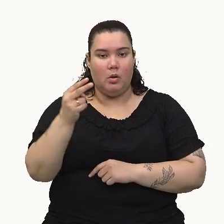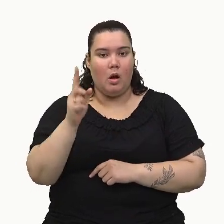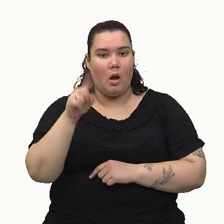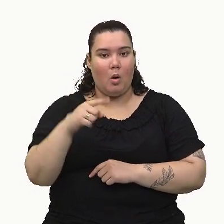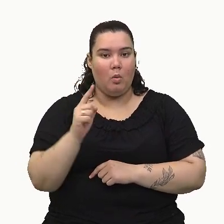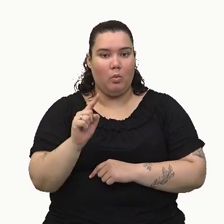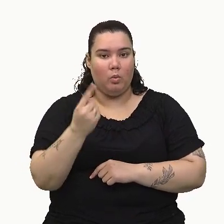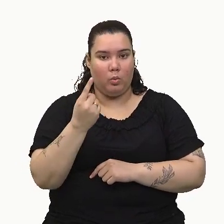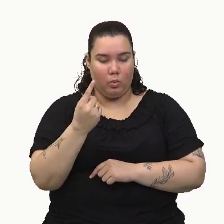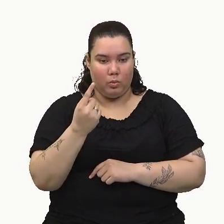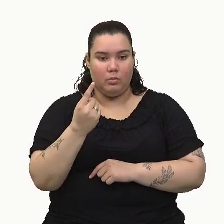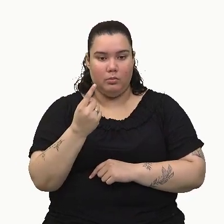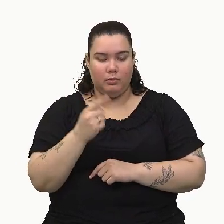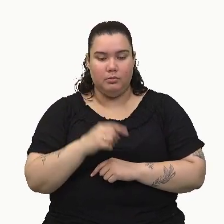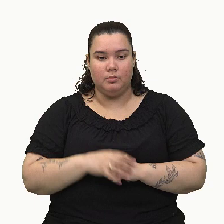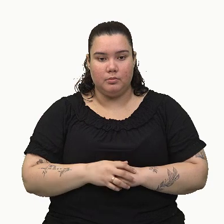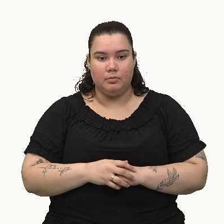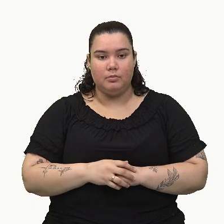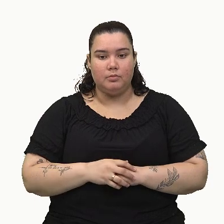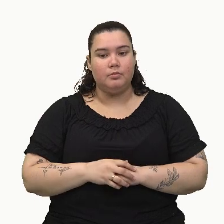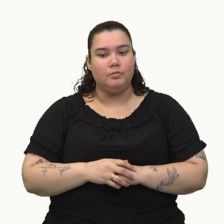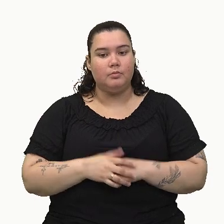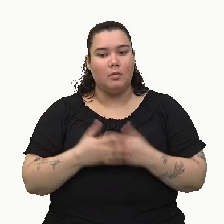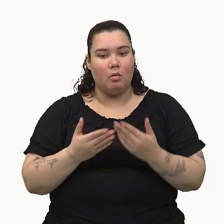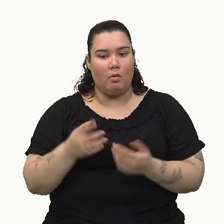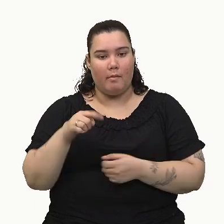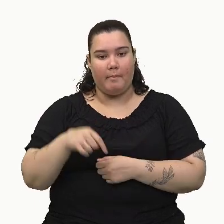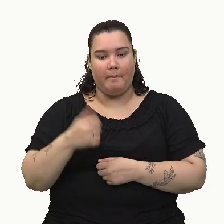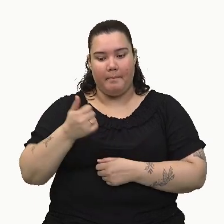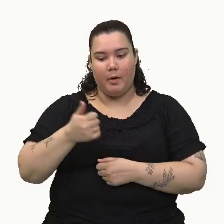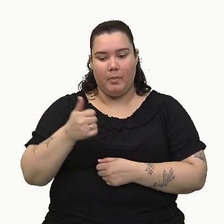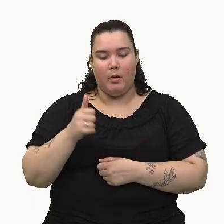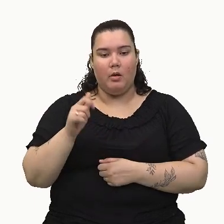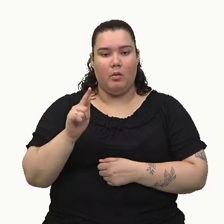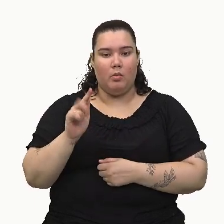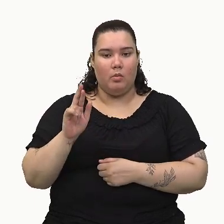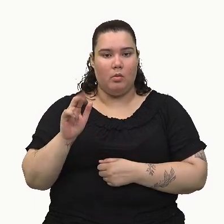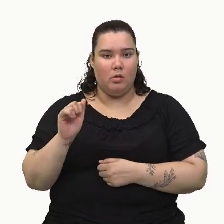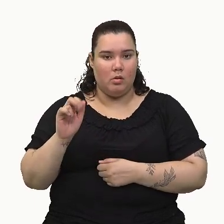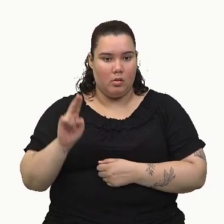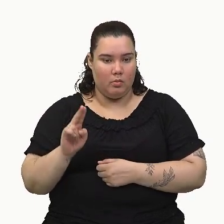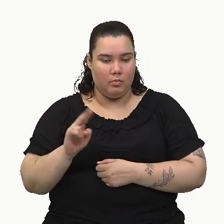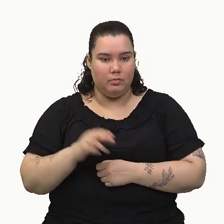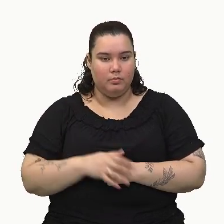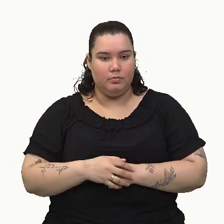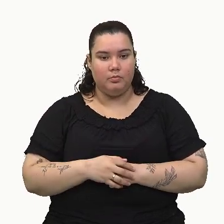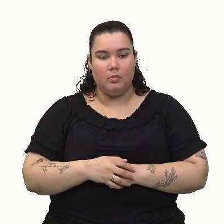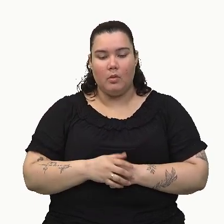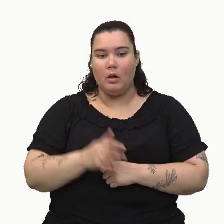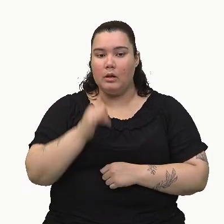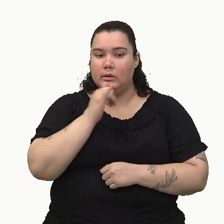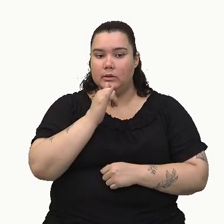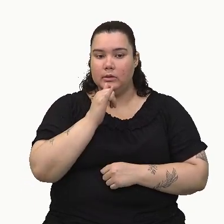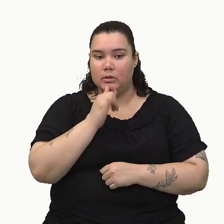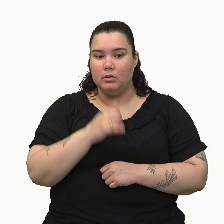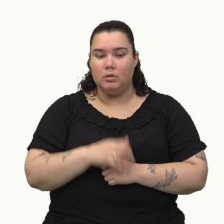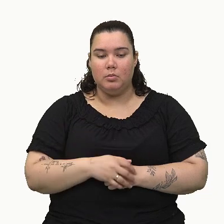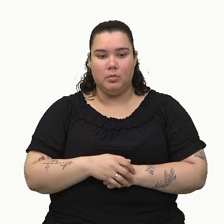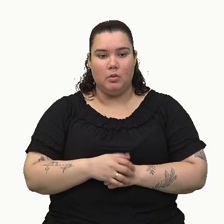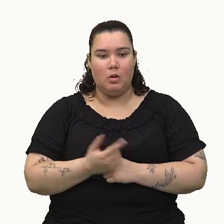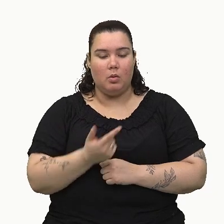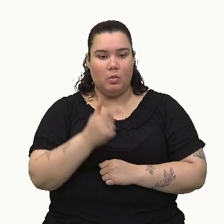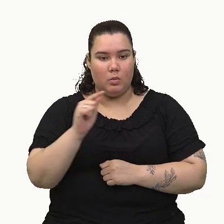tá bom? Então, a função é de primeiro grau. Vamos supor que eu tenha uma função da